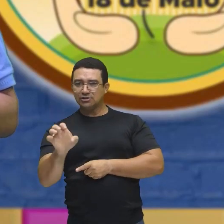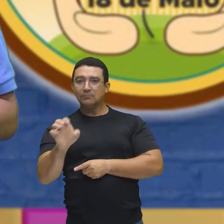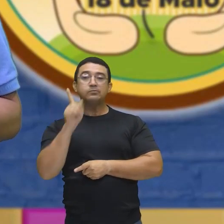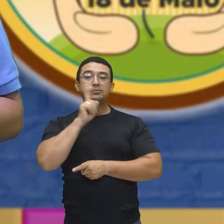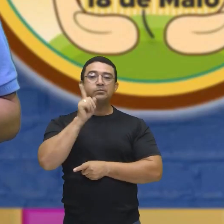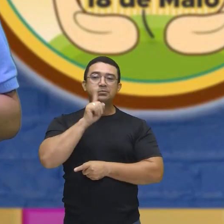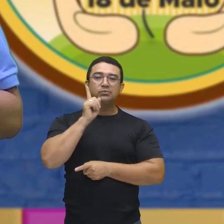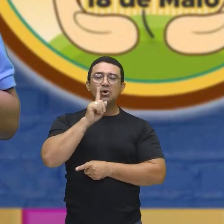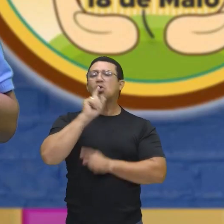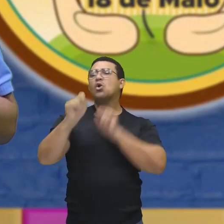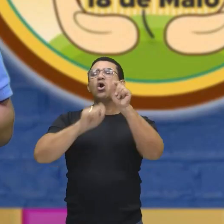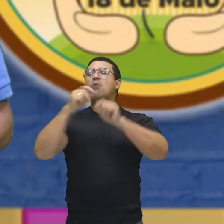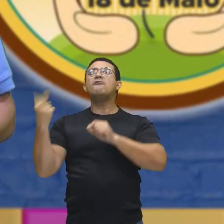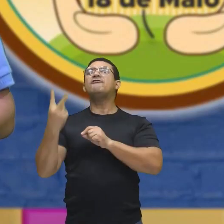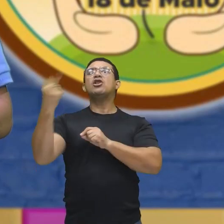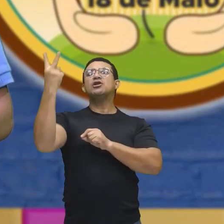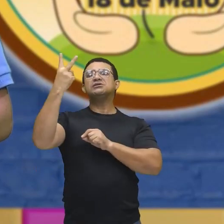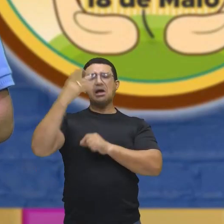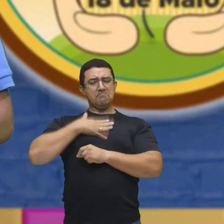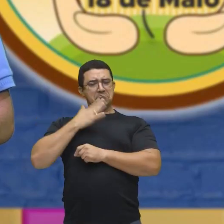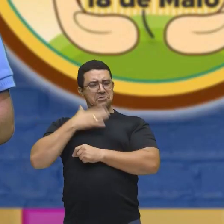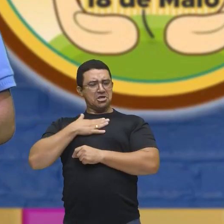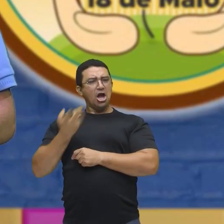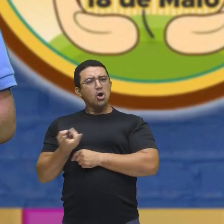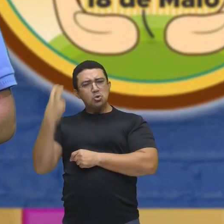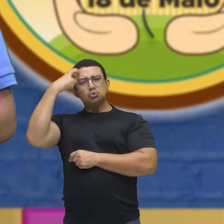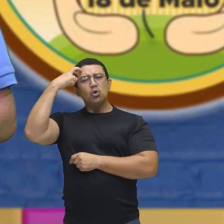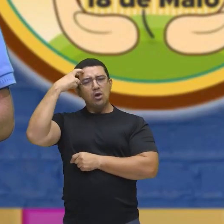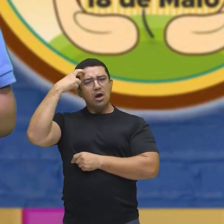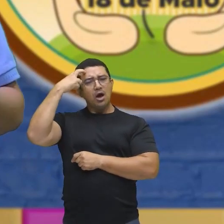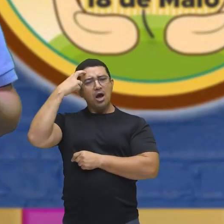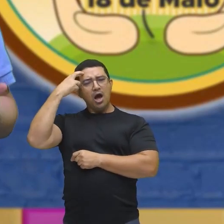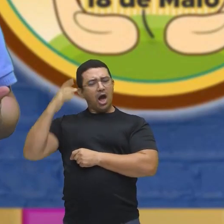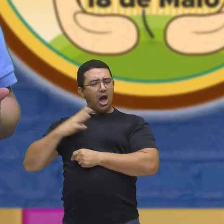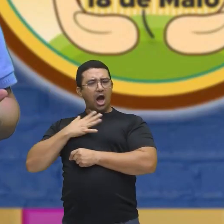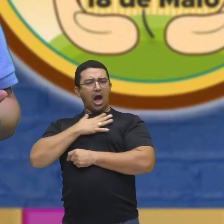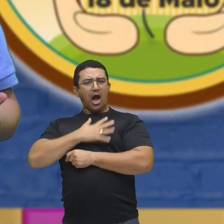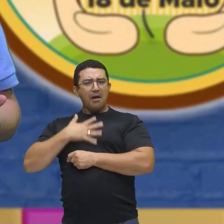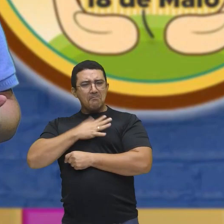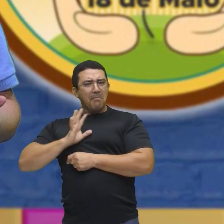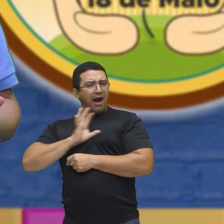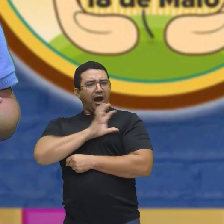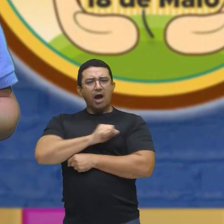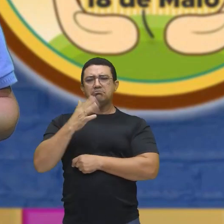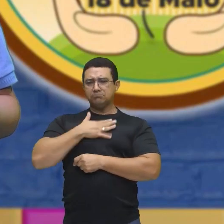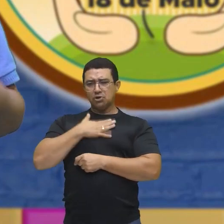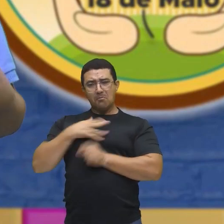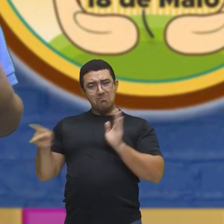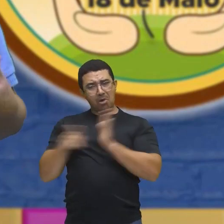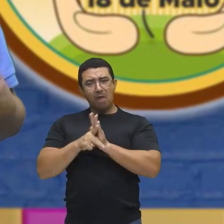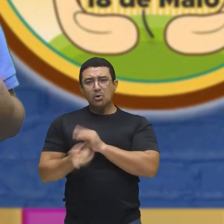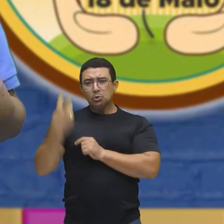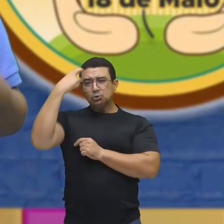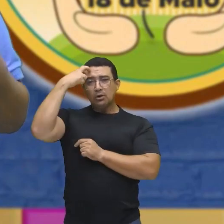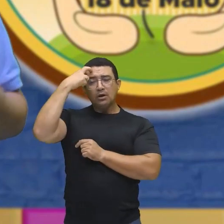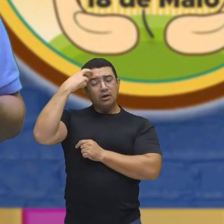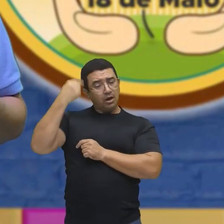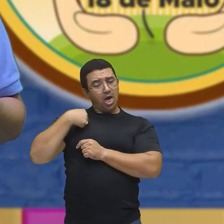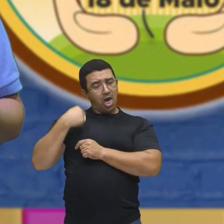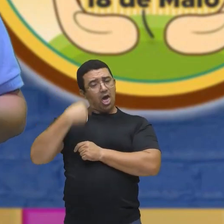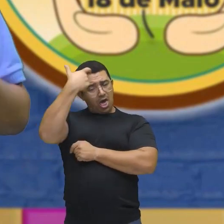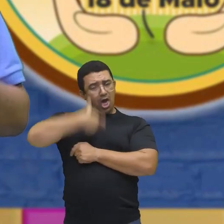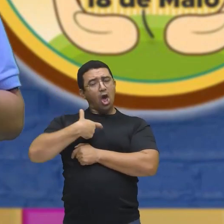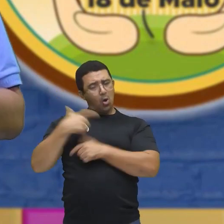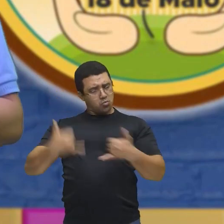vou valorizar a minha cultura? Como eu não vou amar a minha cultura? Quando eu chego para apresentar, eu sou do Amazonas.